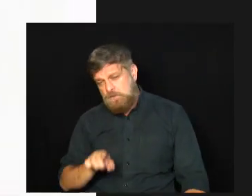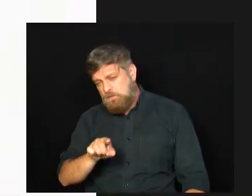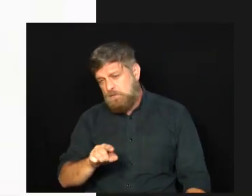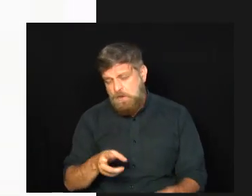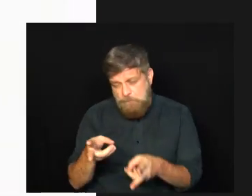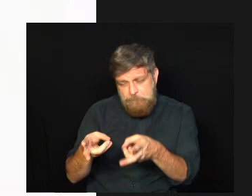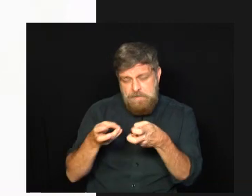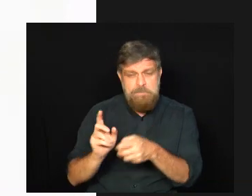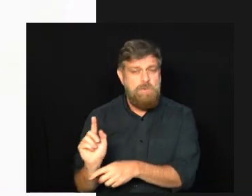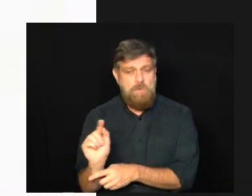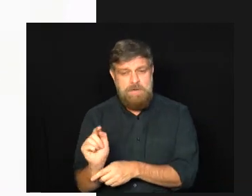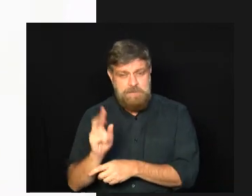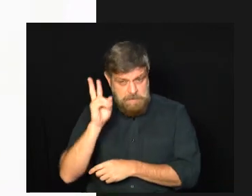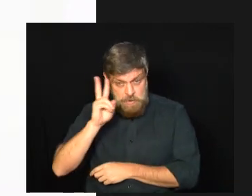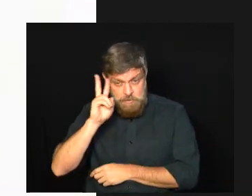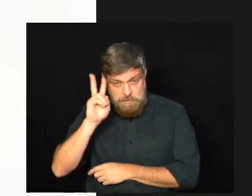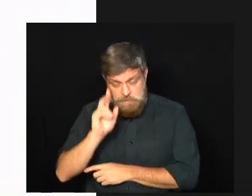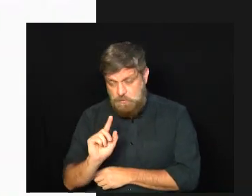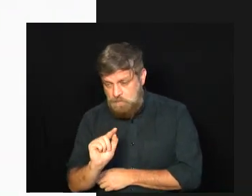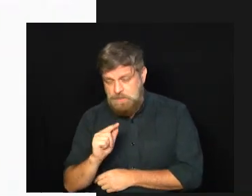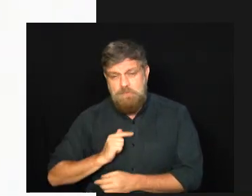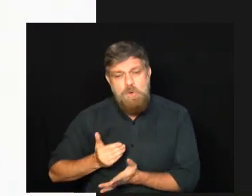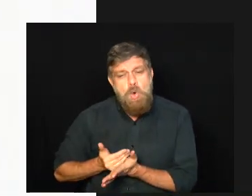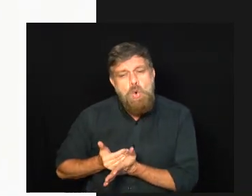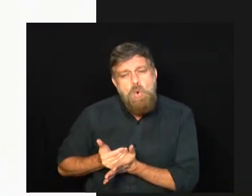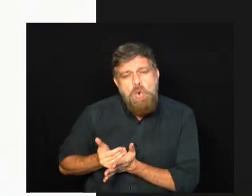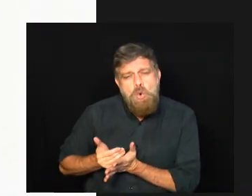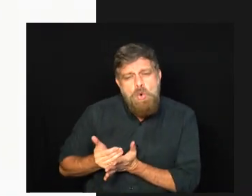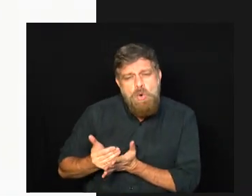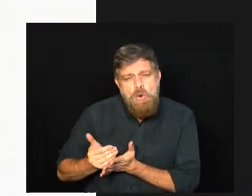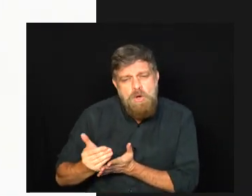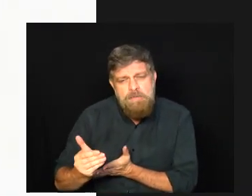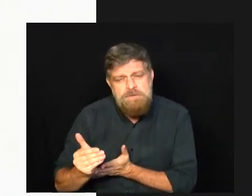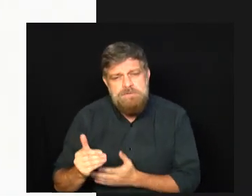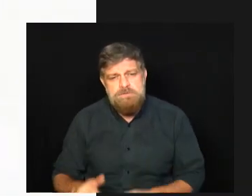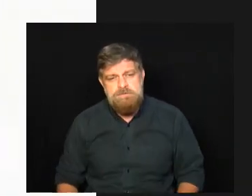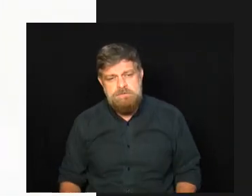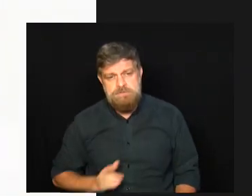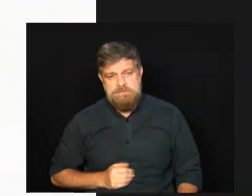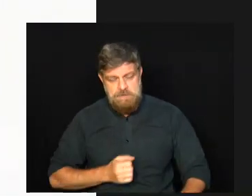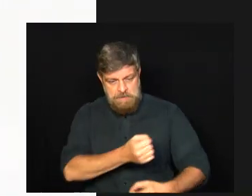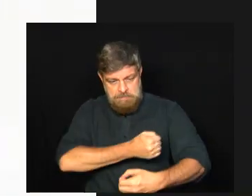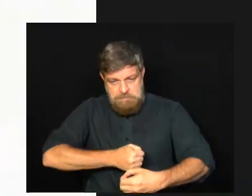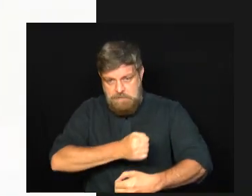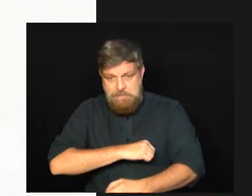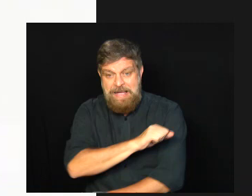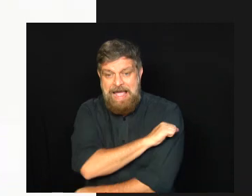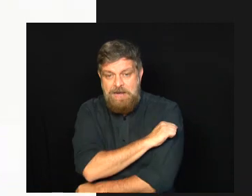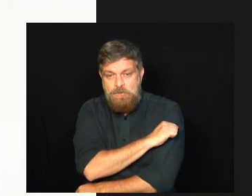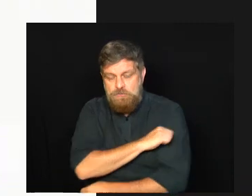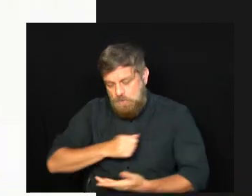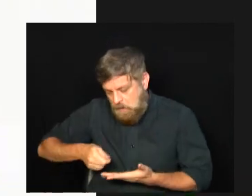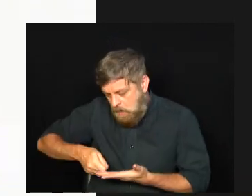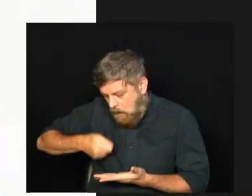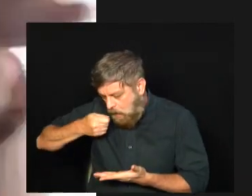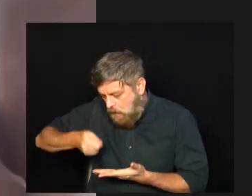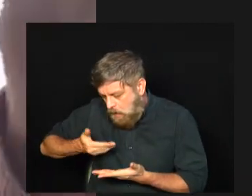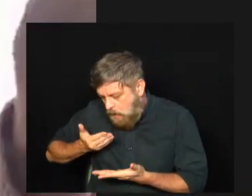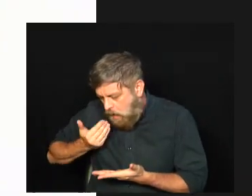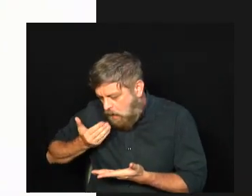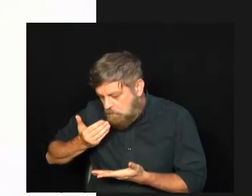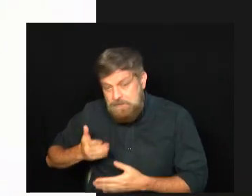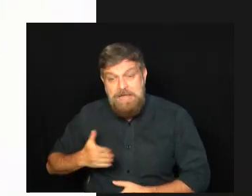veem, eu me lembro que quando começou a merenda escolar, né? A minha mãe